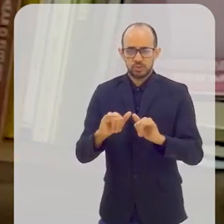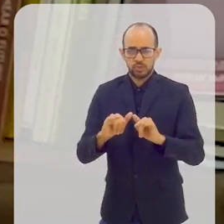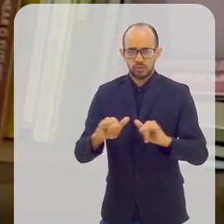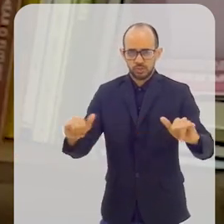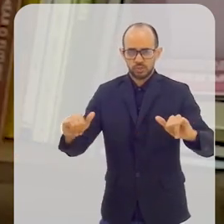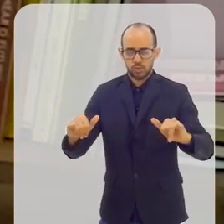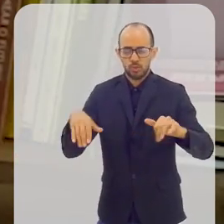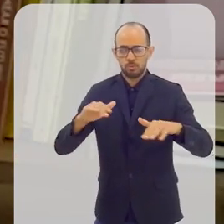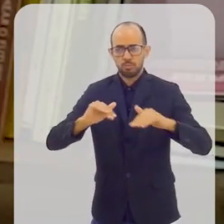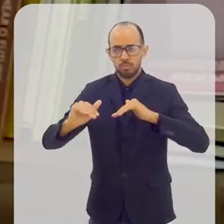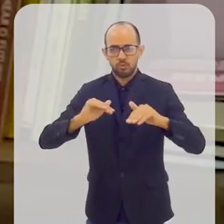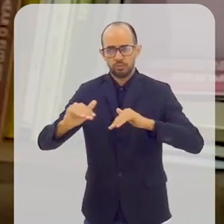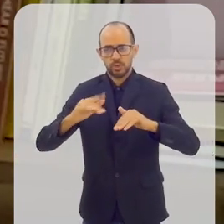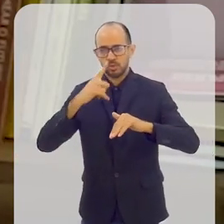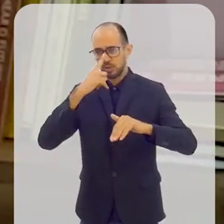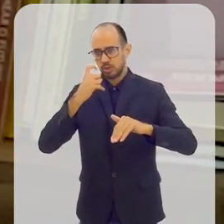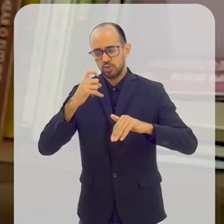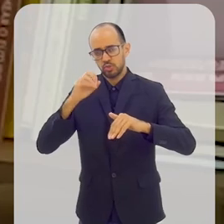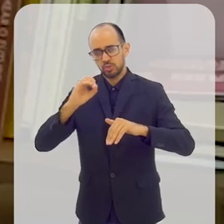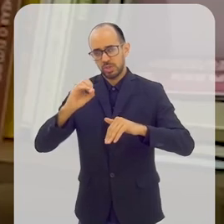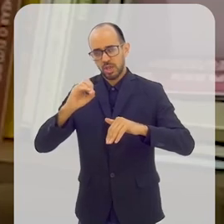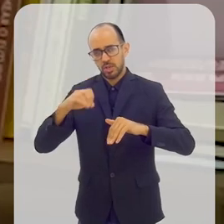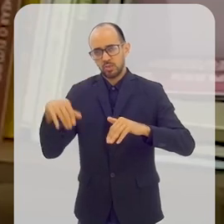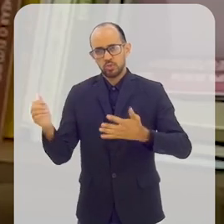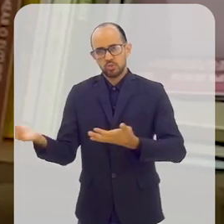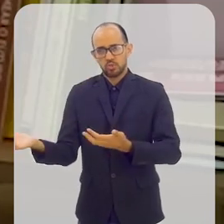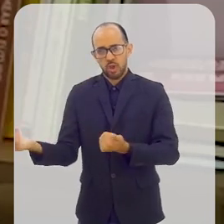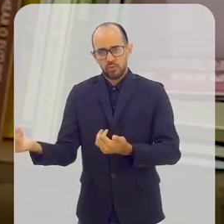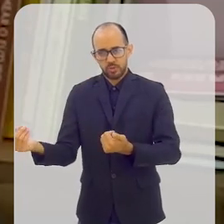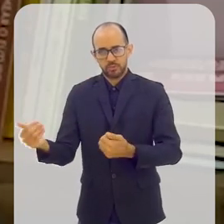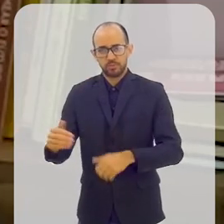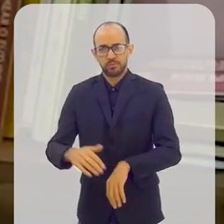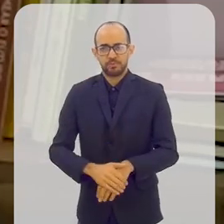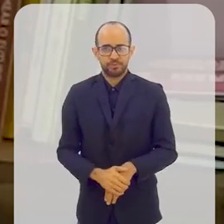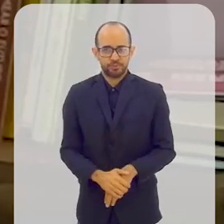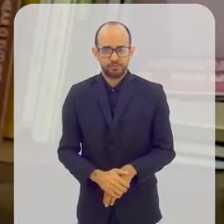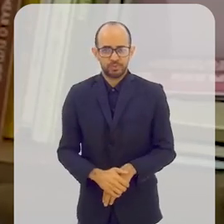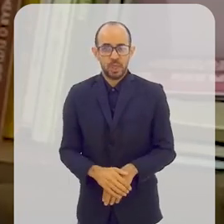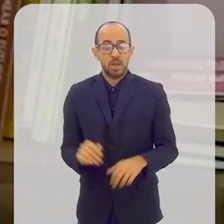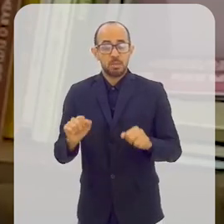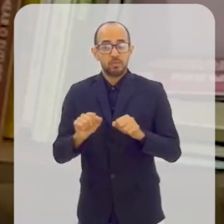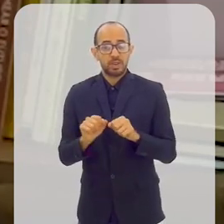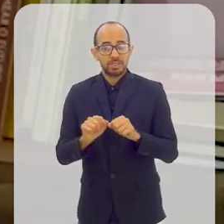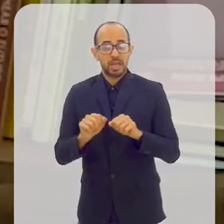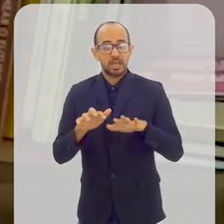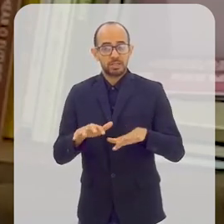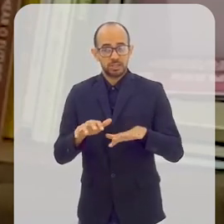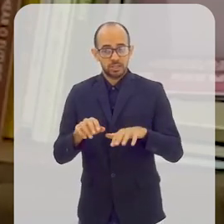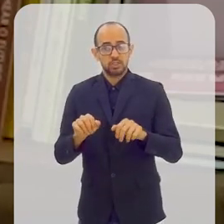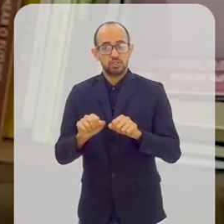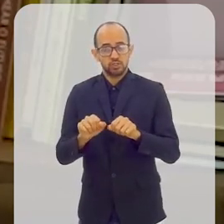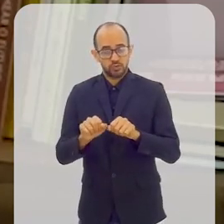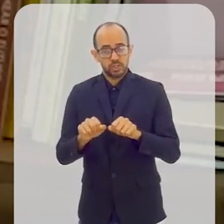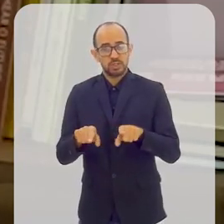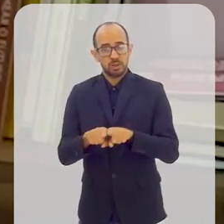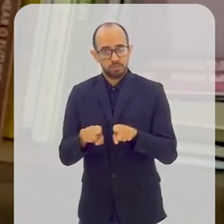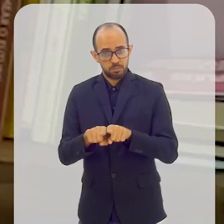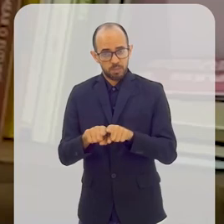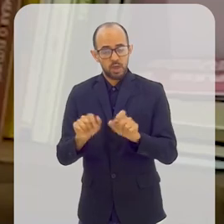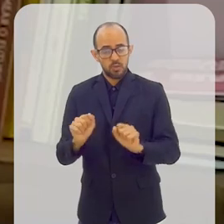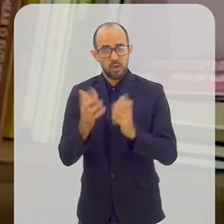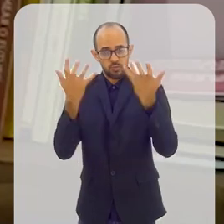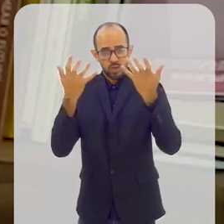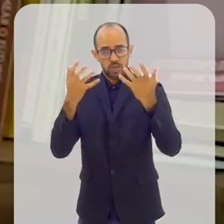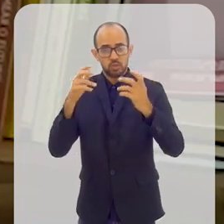mundo o movimento Lixo Zero Jovens, Zero Waste Europe. Para lançar isso, a gente fez um novo evento internacional.